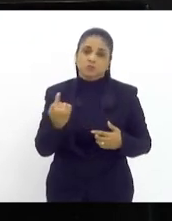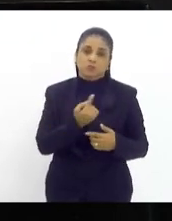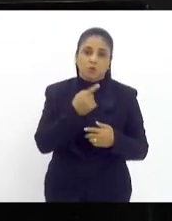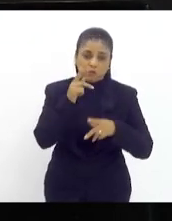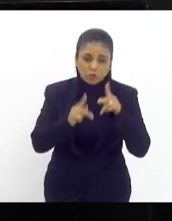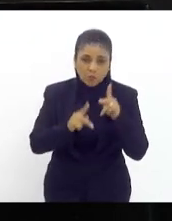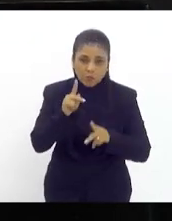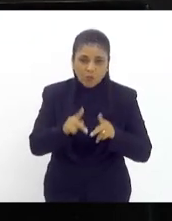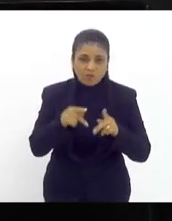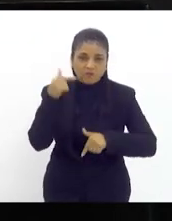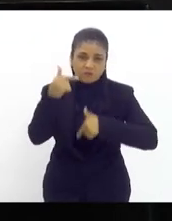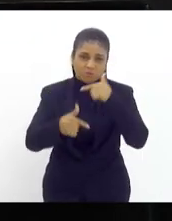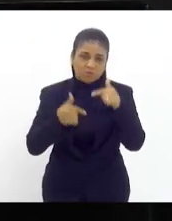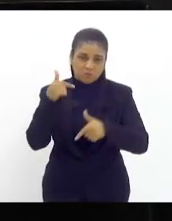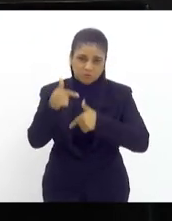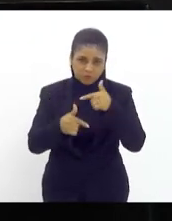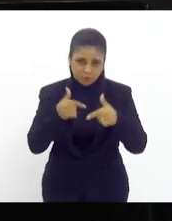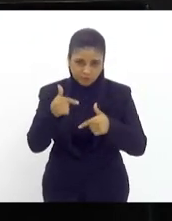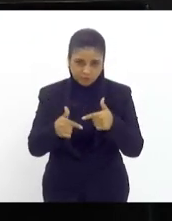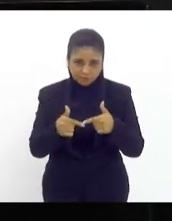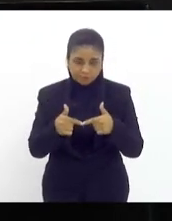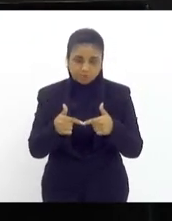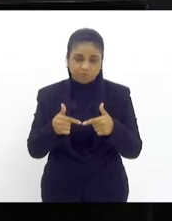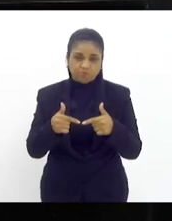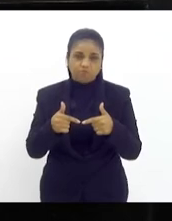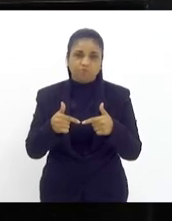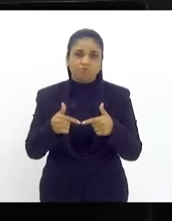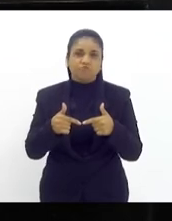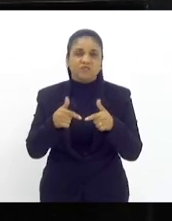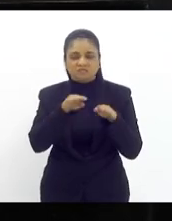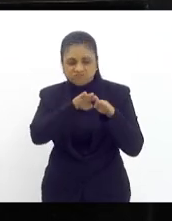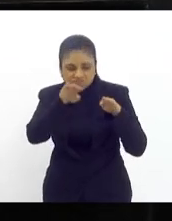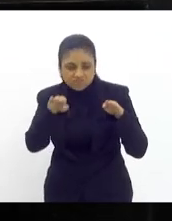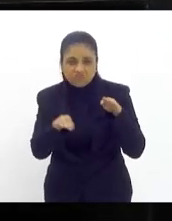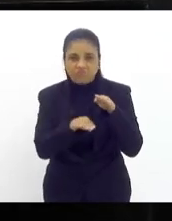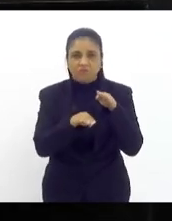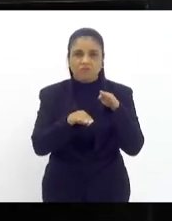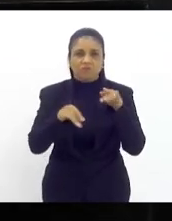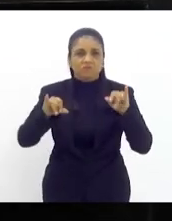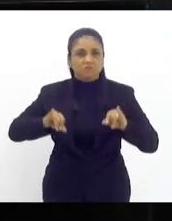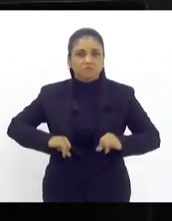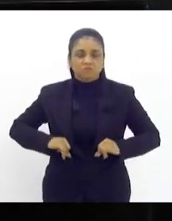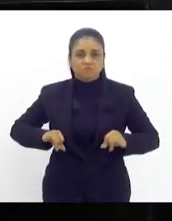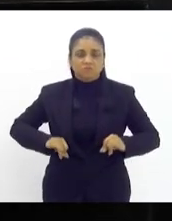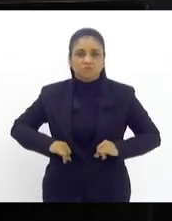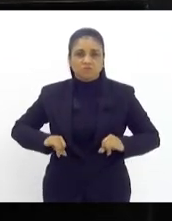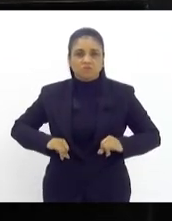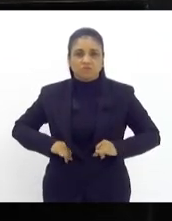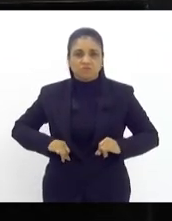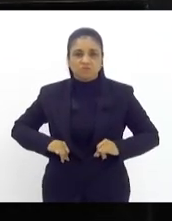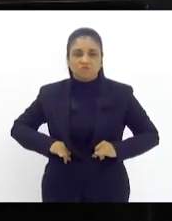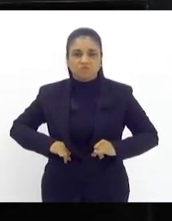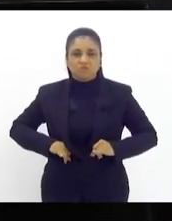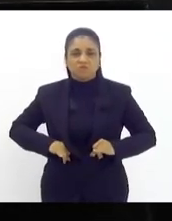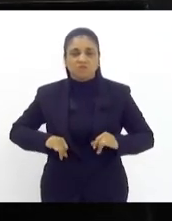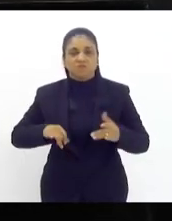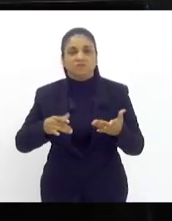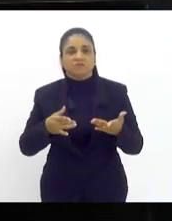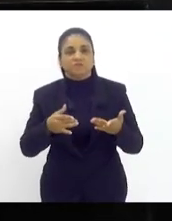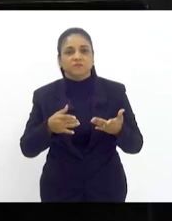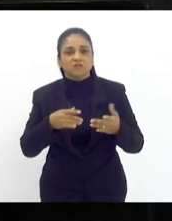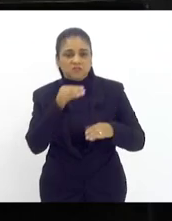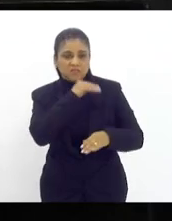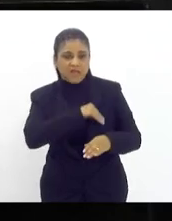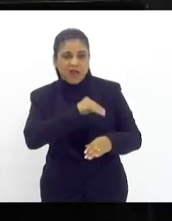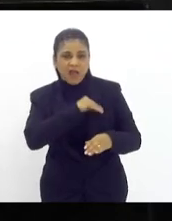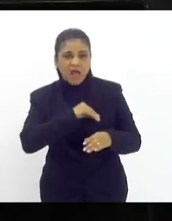a classe trabalhadora aqueles que sofrem com a desigualdade aqueles que sofrem com o disparate que é